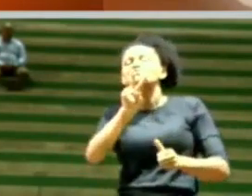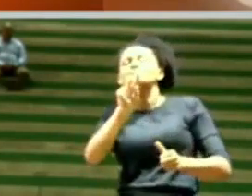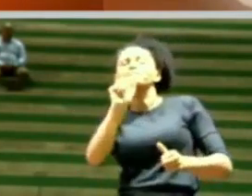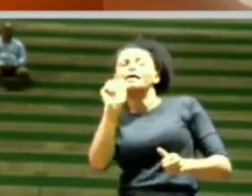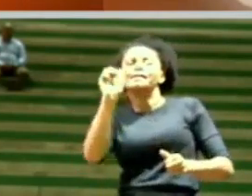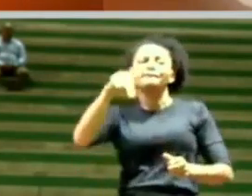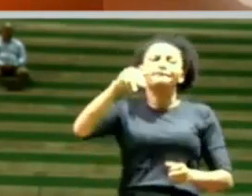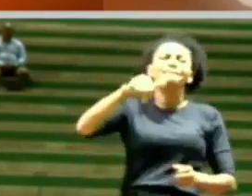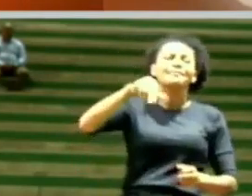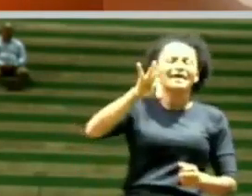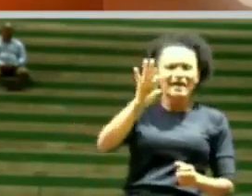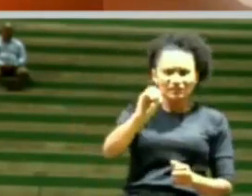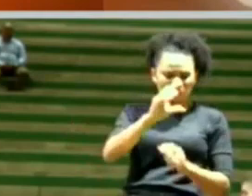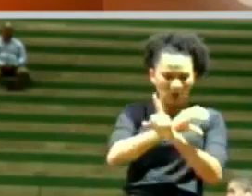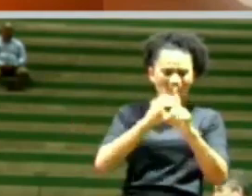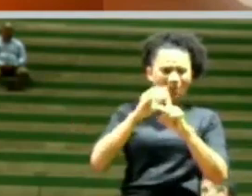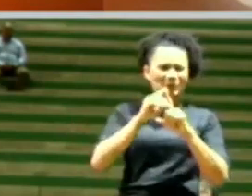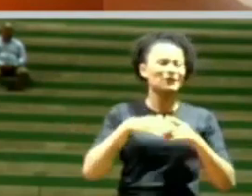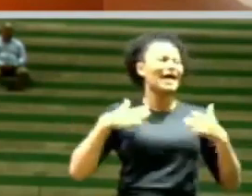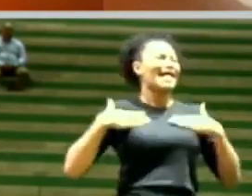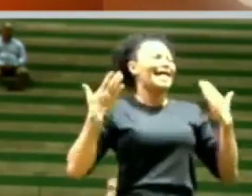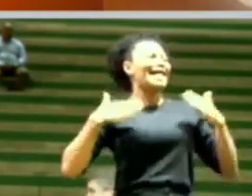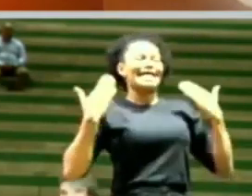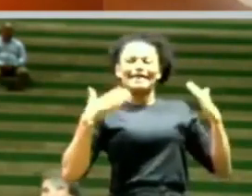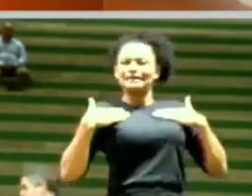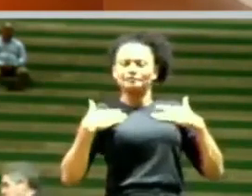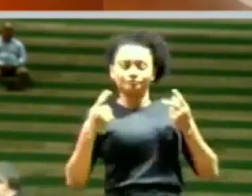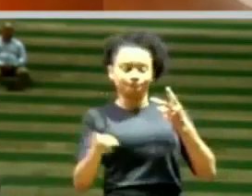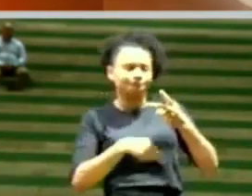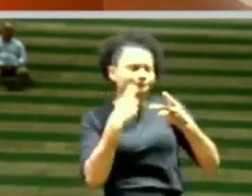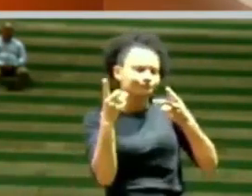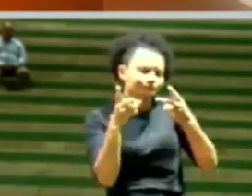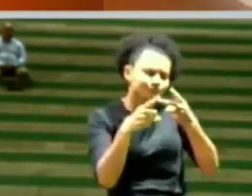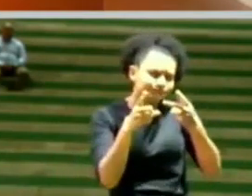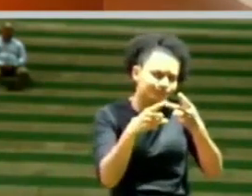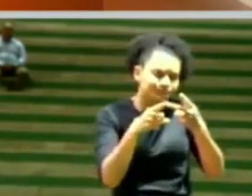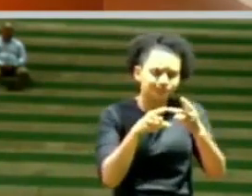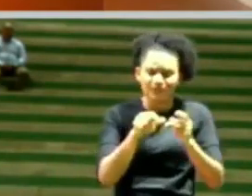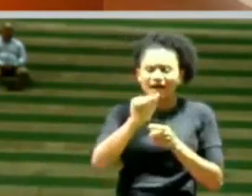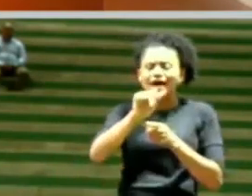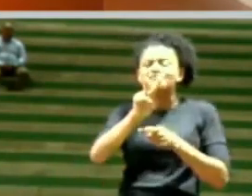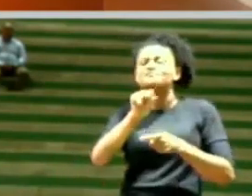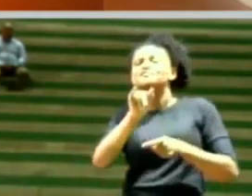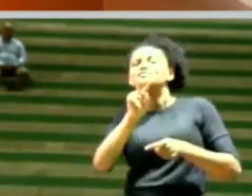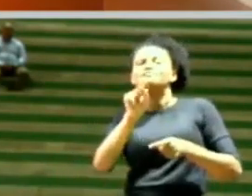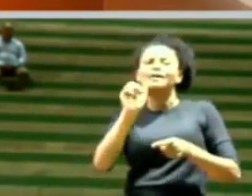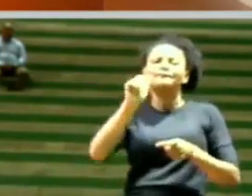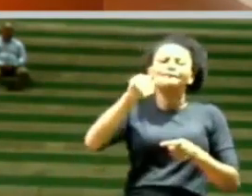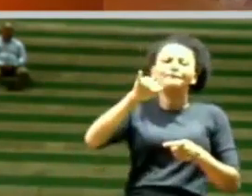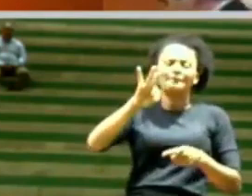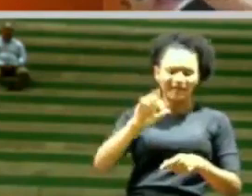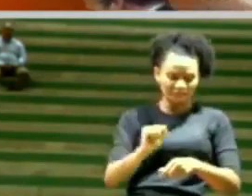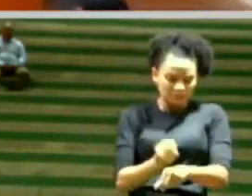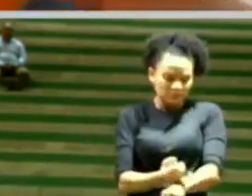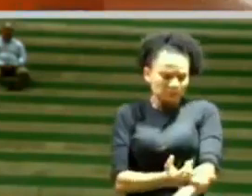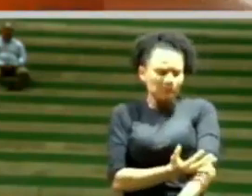um culto animado. Segundo, avivamento